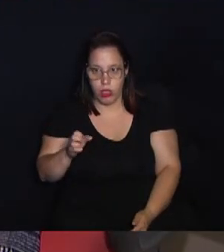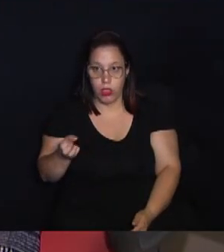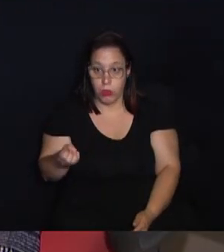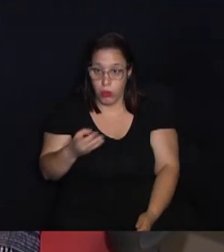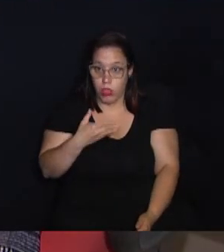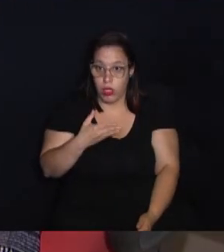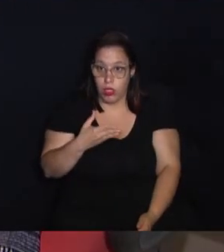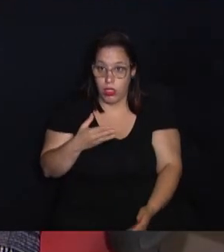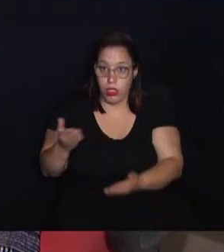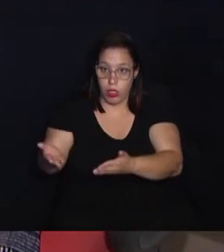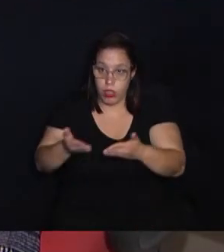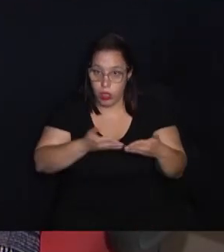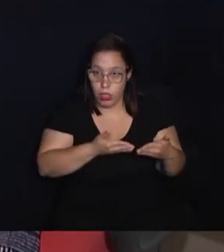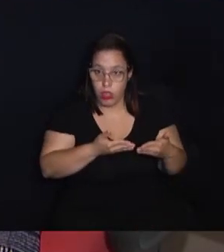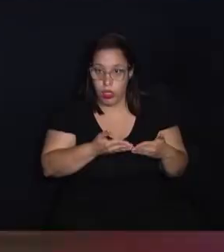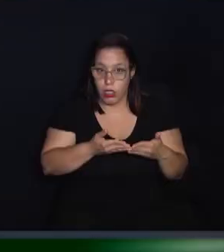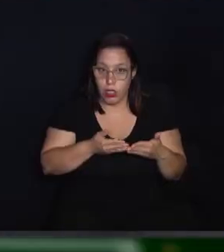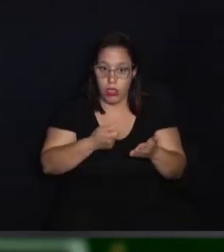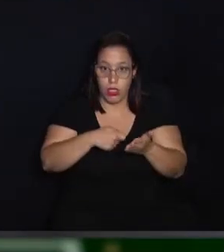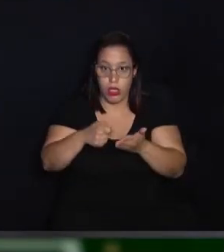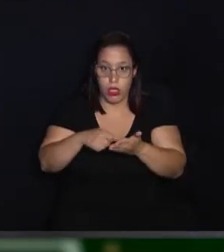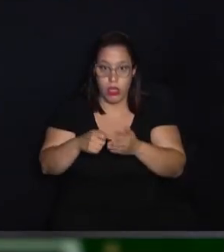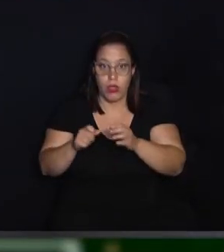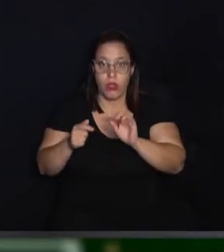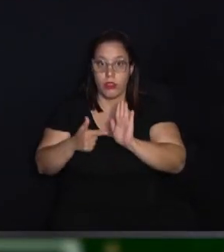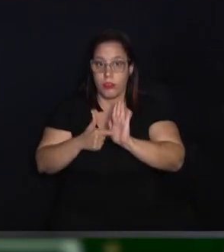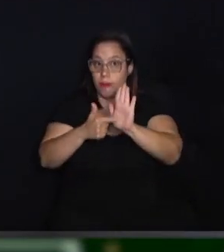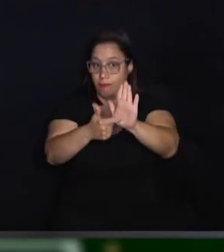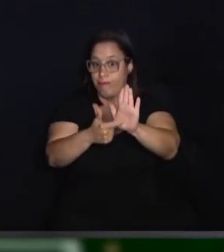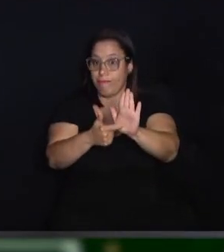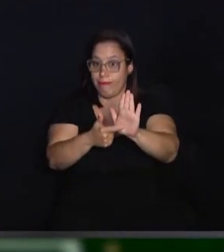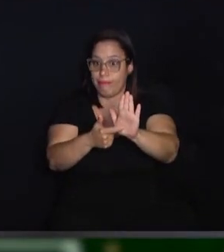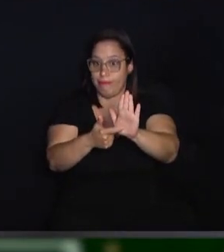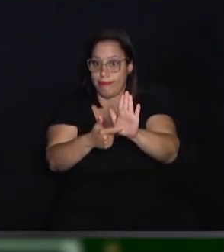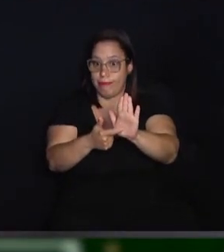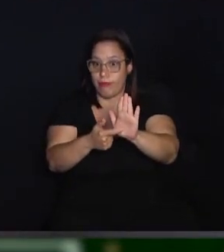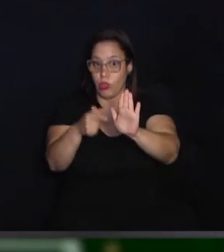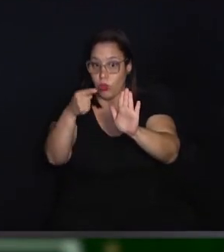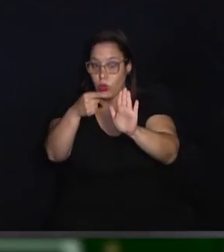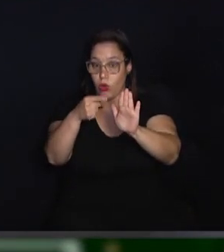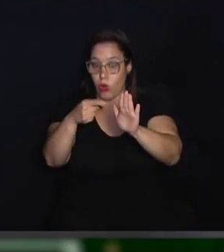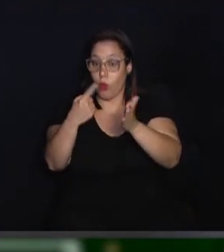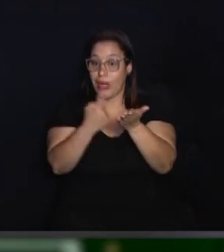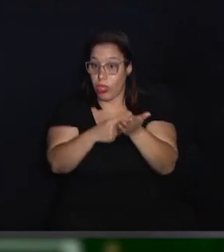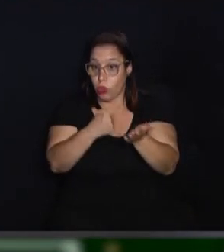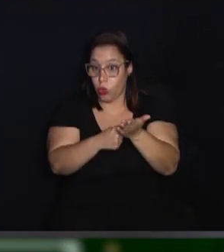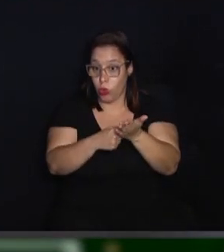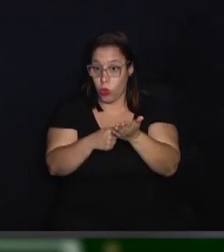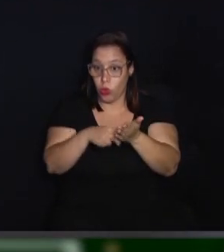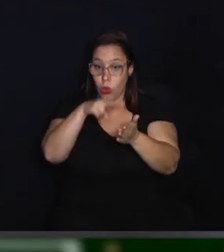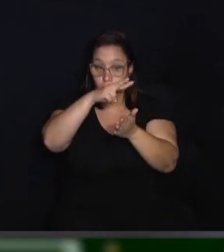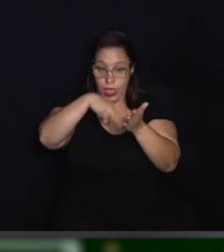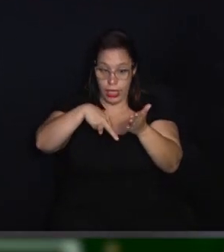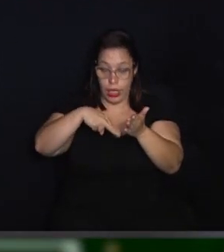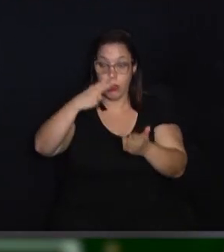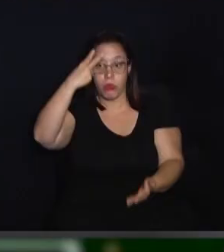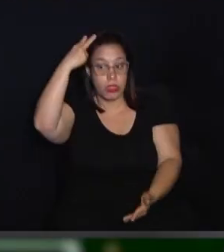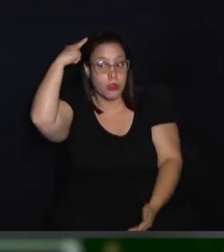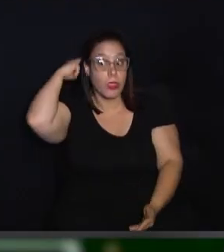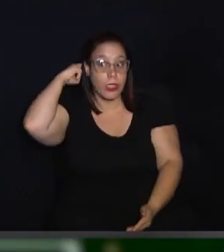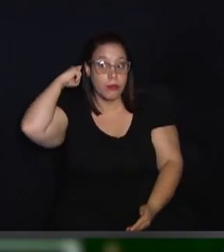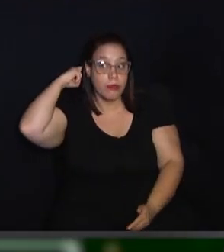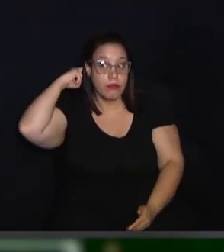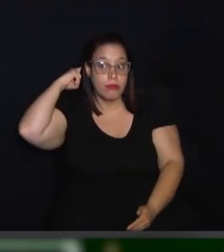recente entraram realmente uma autora incontornável, não é? Que é a Chimamanda Adichie, que é uma autora